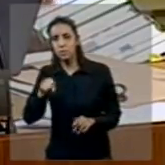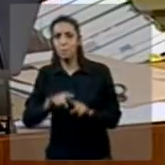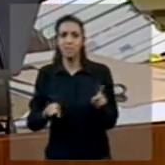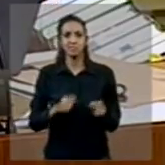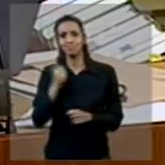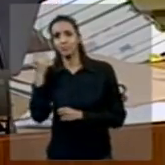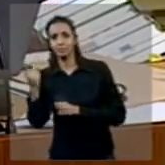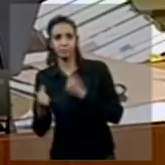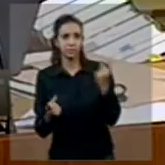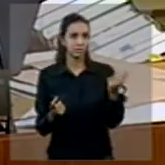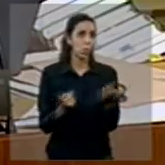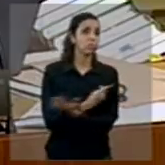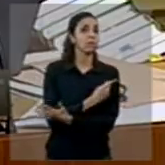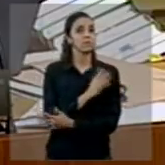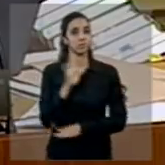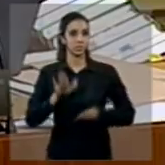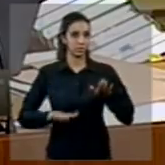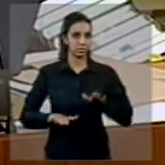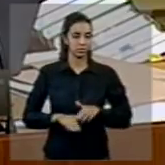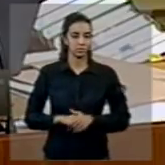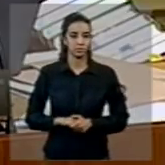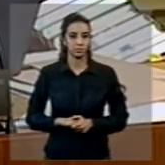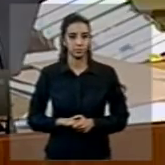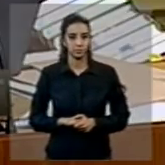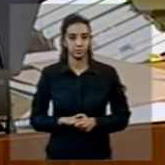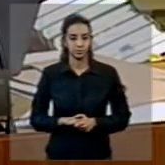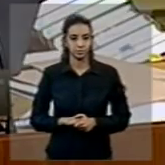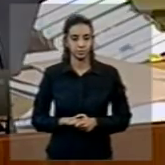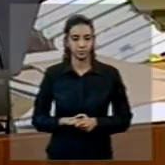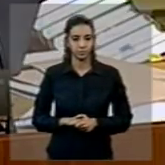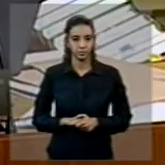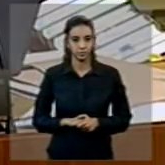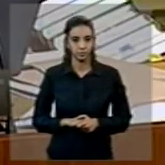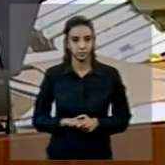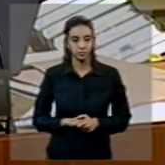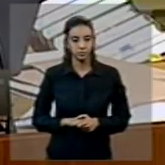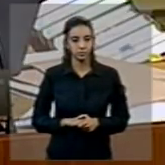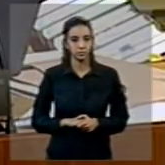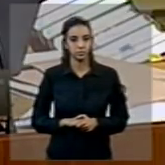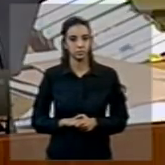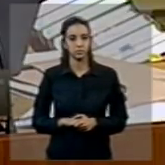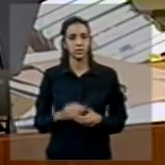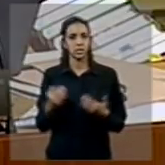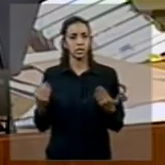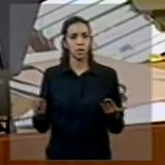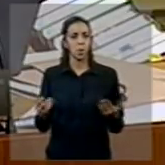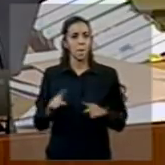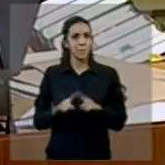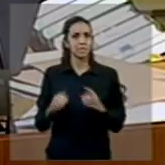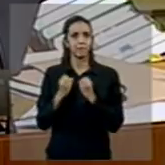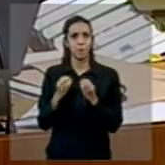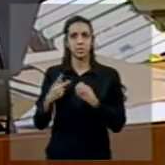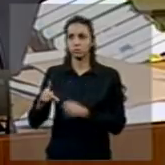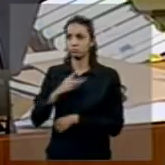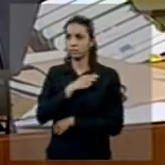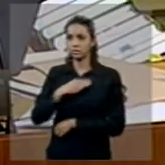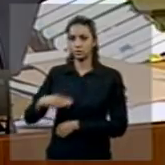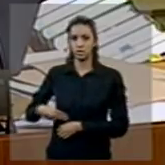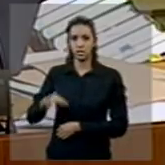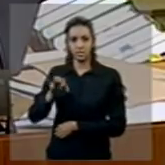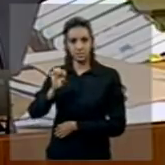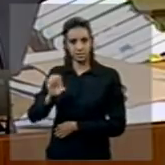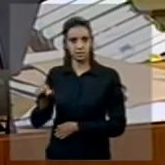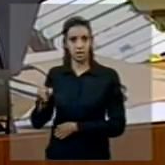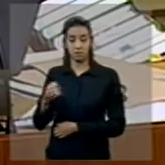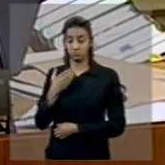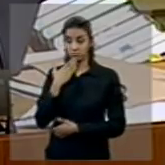eventuais. Não obstante, senhor presidente, impressionam os números trazidos pela presidente do Superior Tribunal Eleitoral,